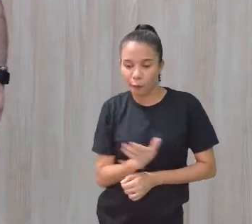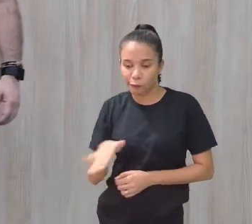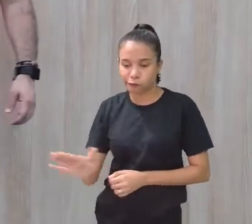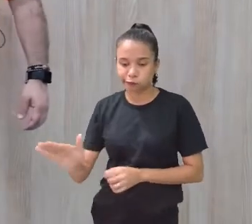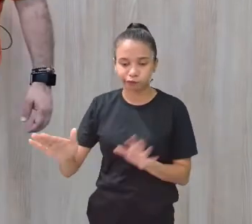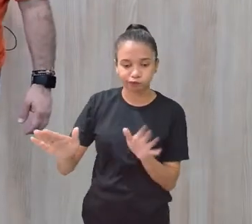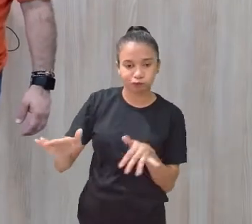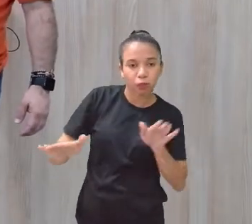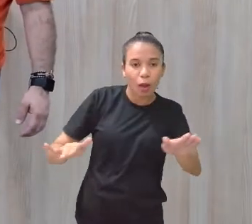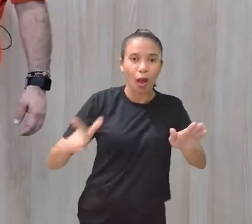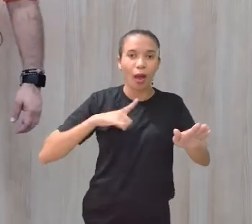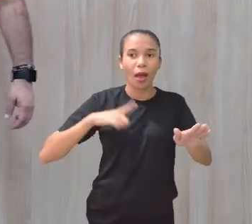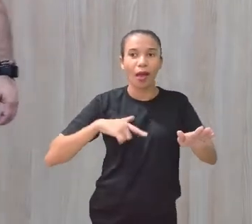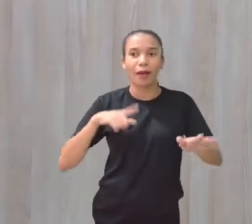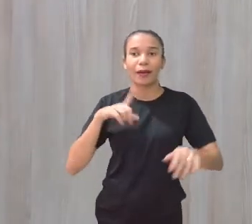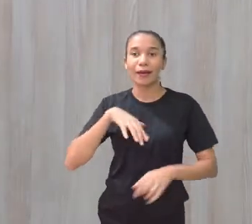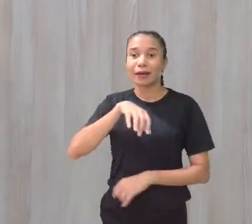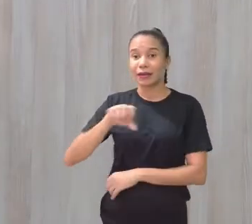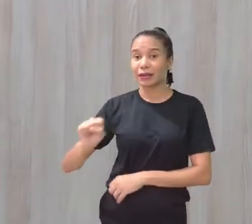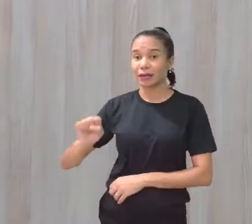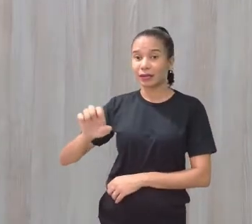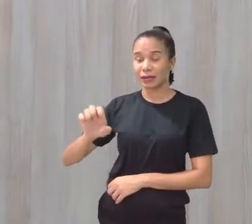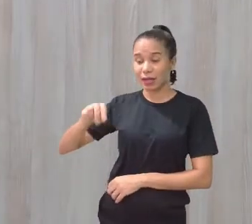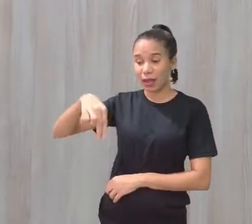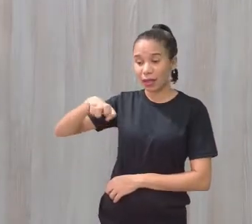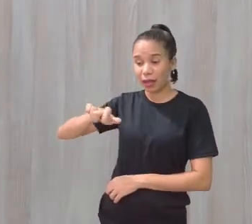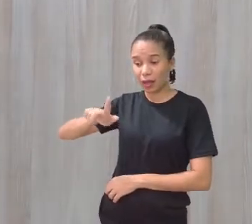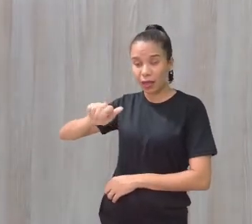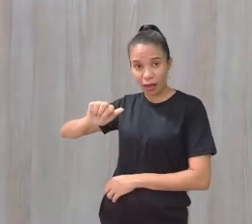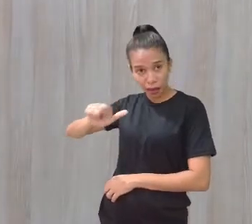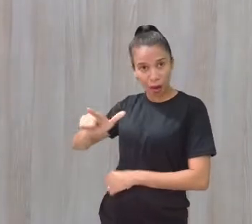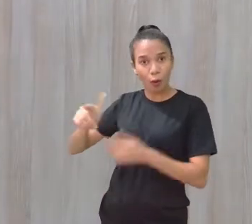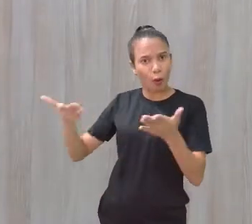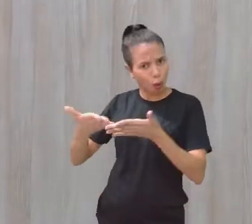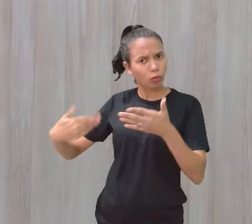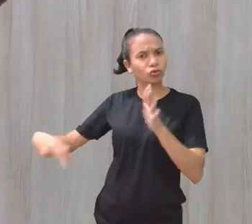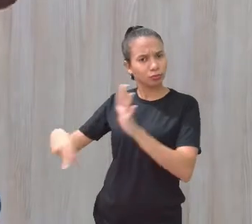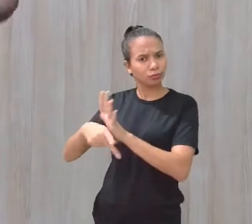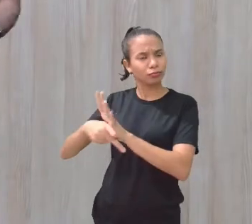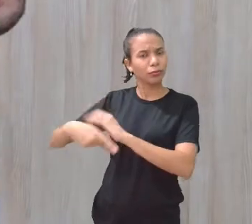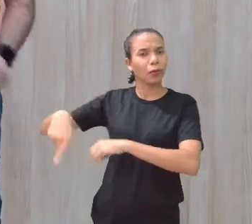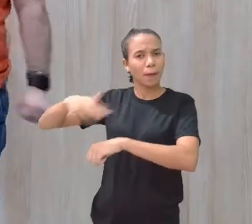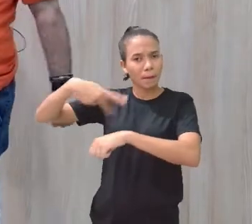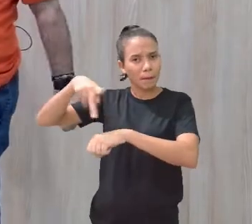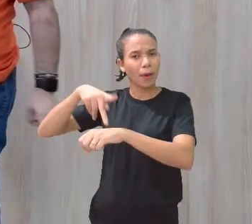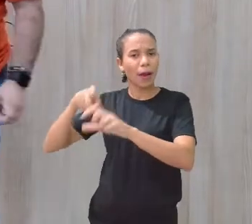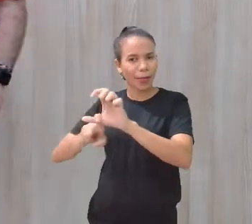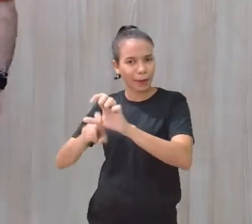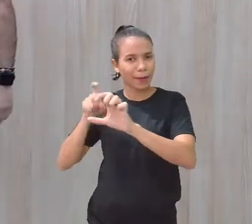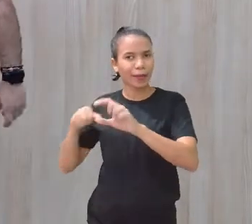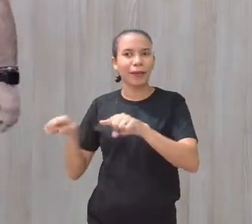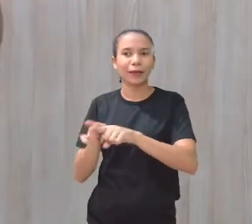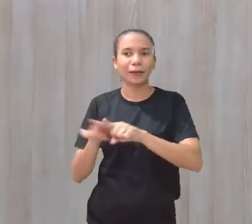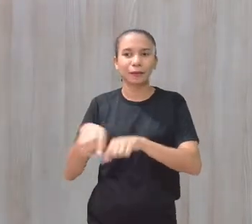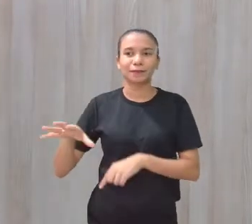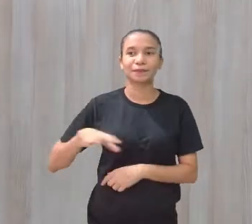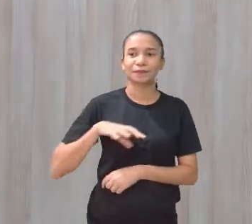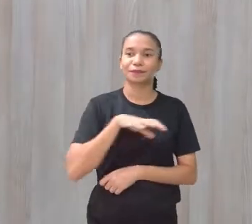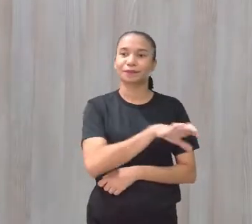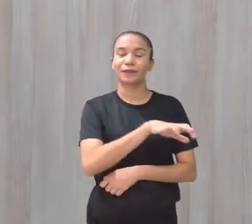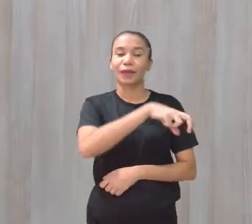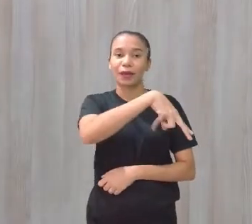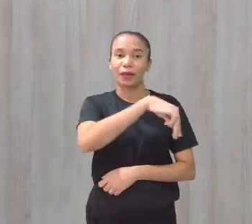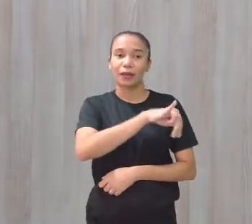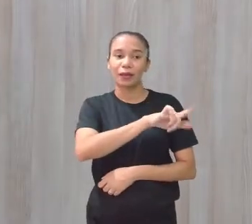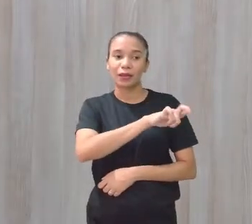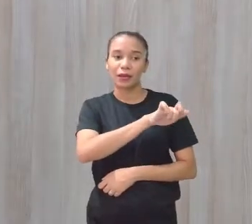Senegal, certo? Inclusive, o Senegal é também hoje um país, né, do continente africano. E essa região